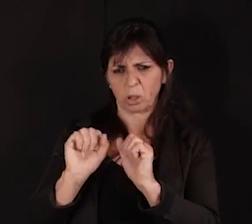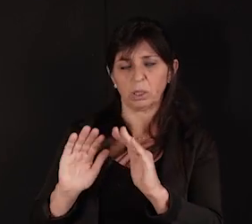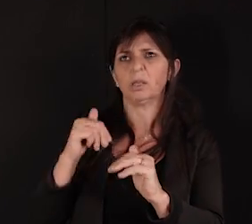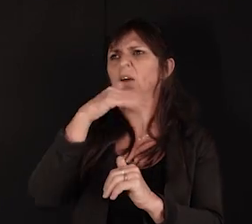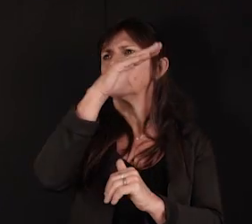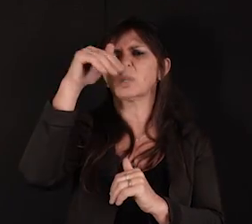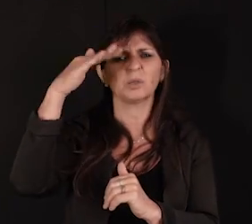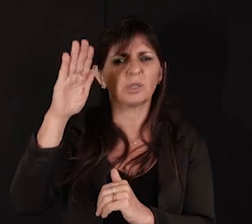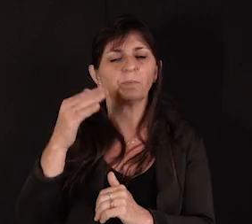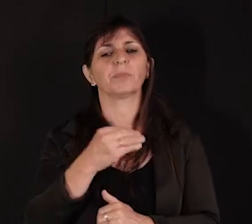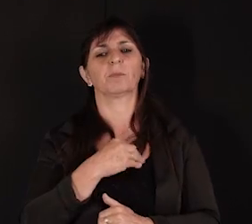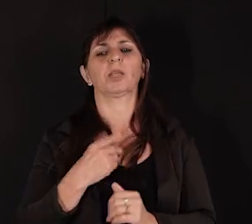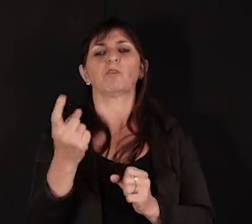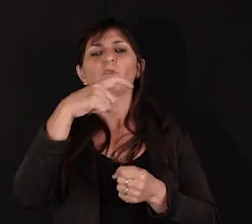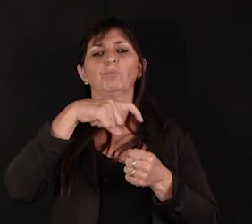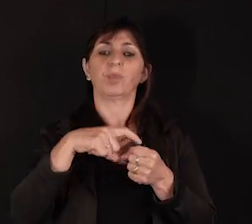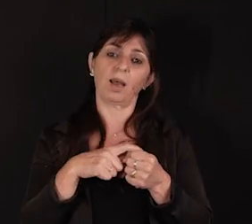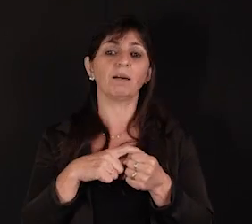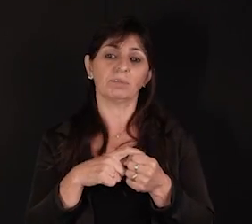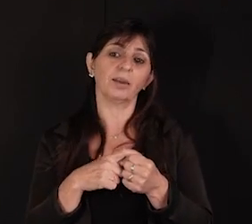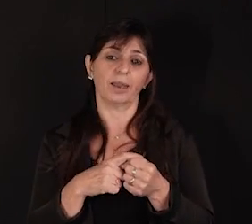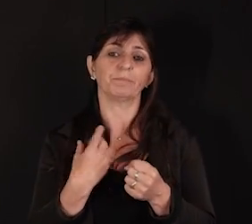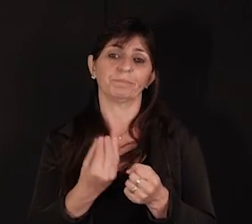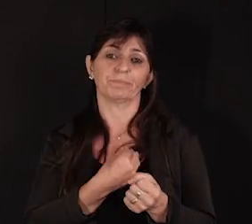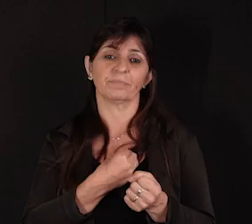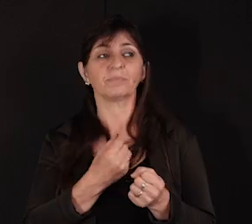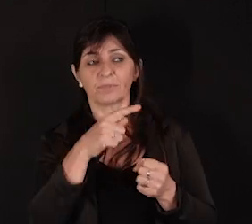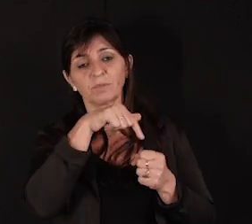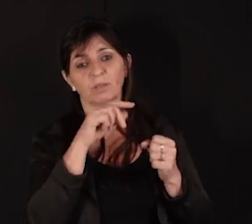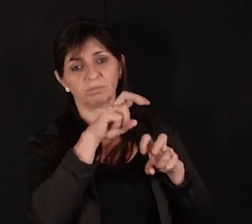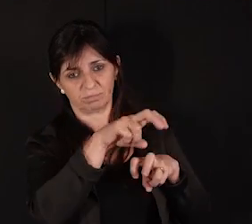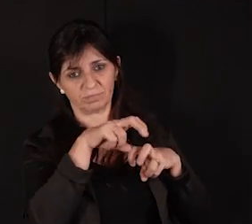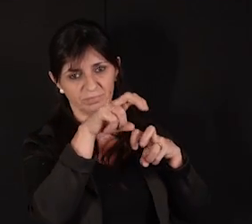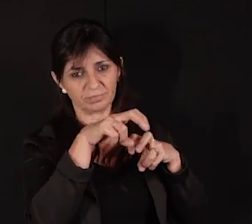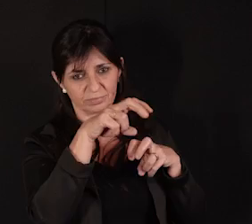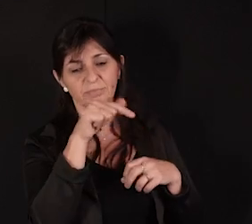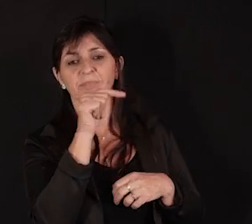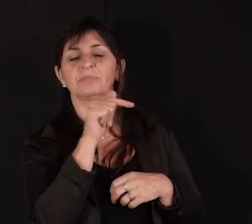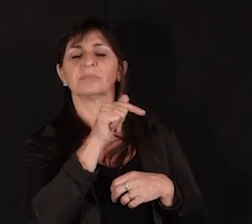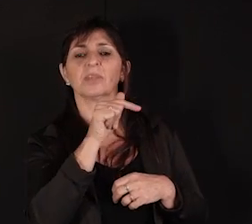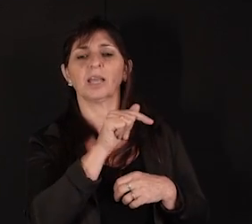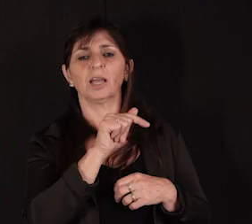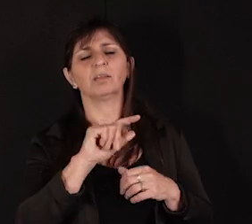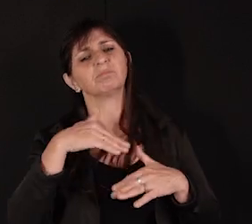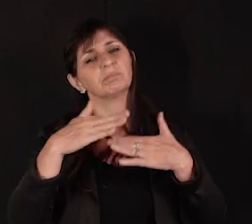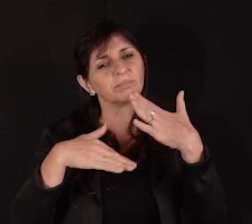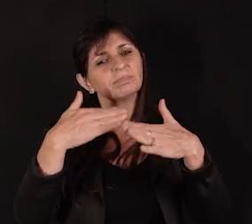eu fazia consulta depois, voltava para a querência, onde eu morava, que era em Santa Catarina, né? E mais